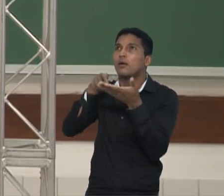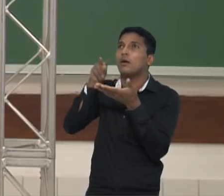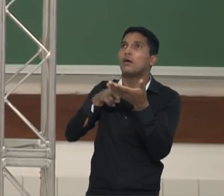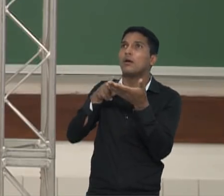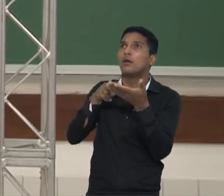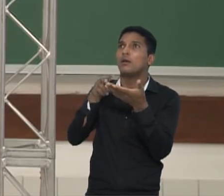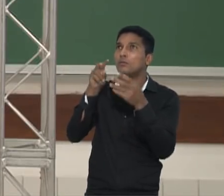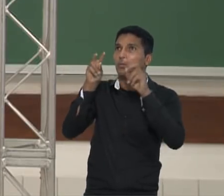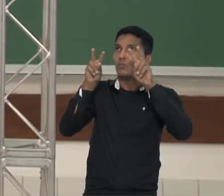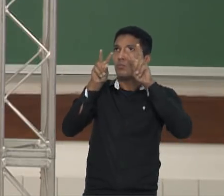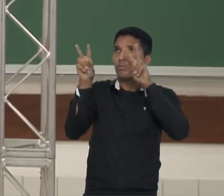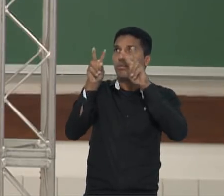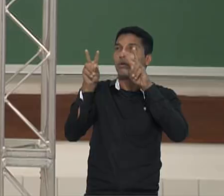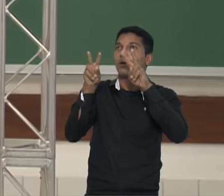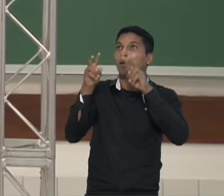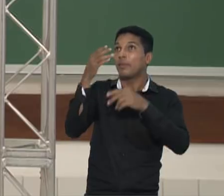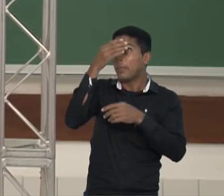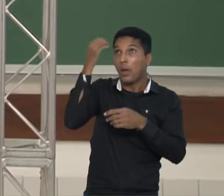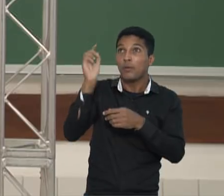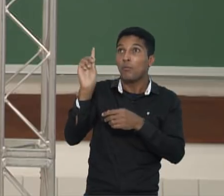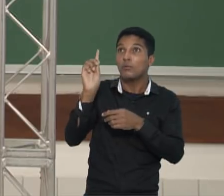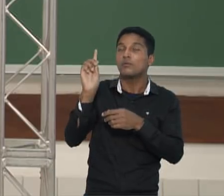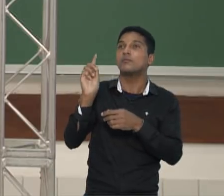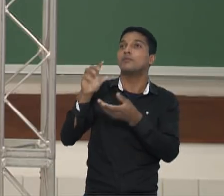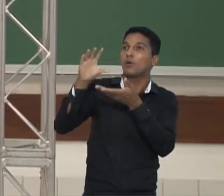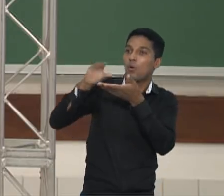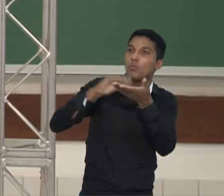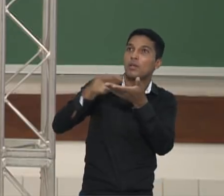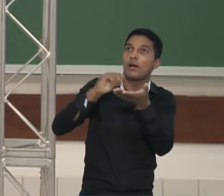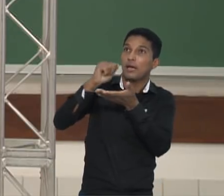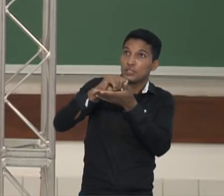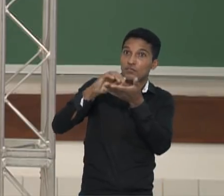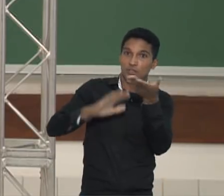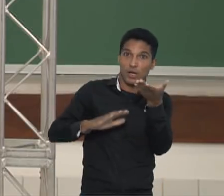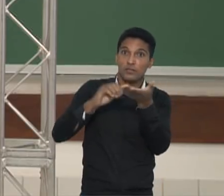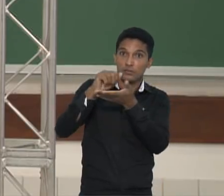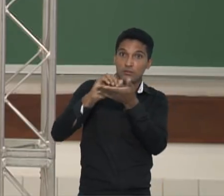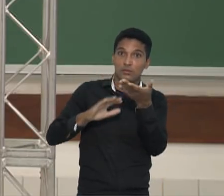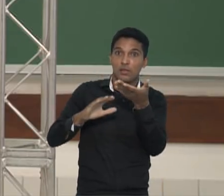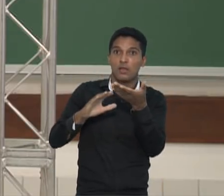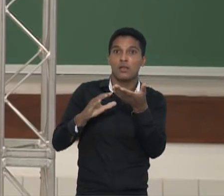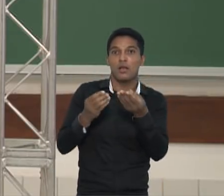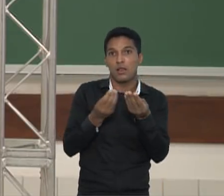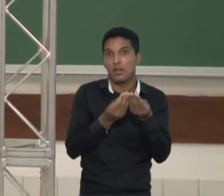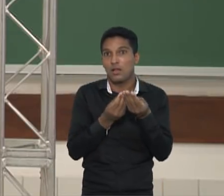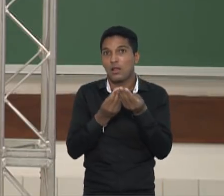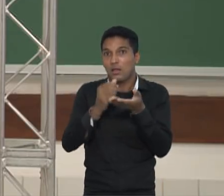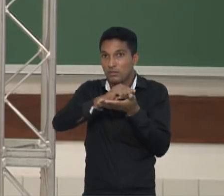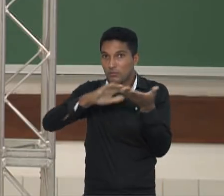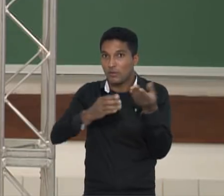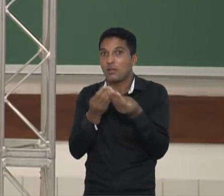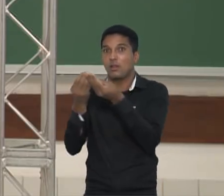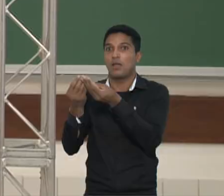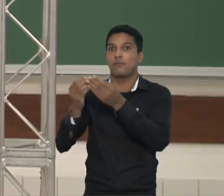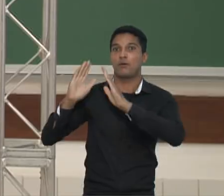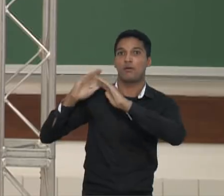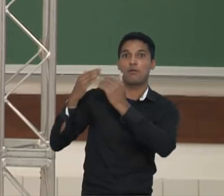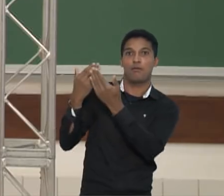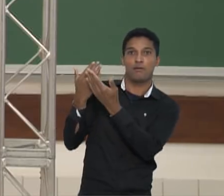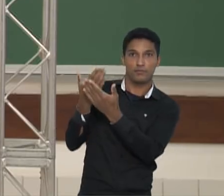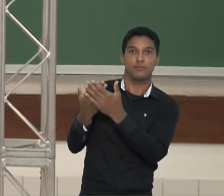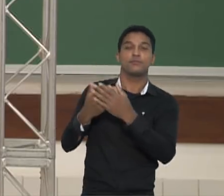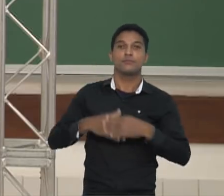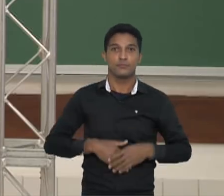copiar todas as atividades no seu caderno e levá-lo lá na sua escola, entregar essas atividades lá na sua